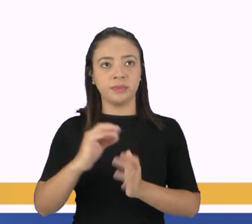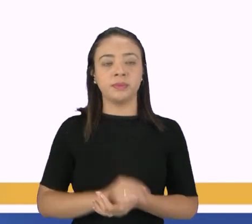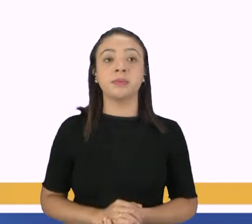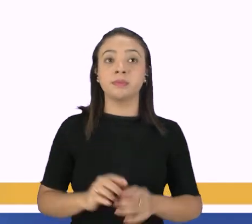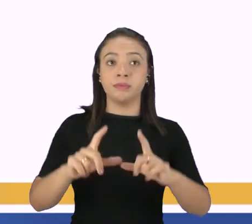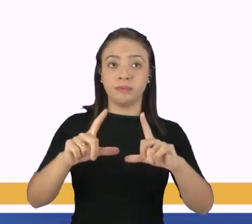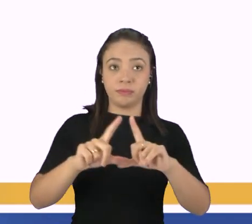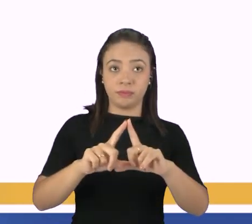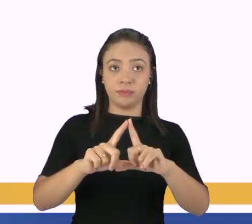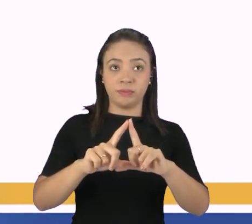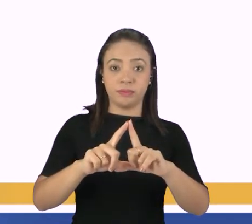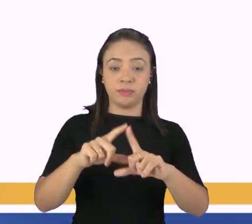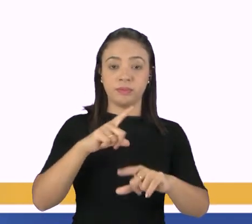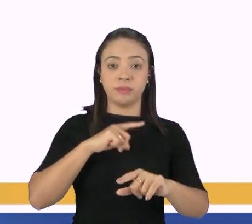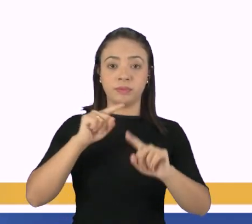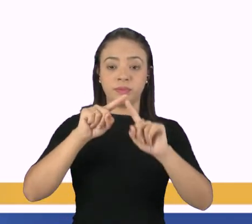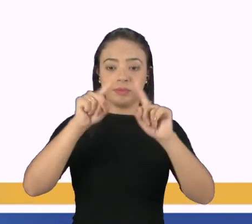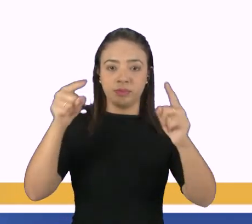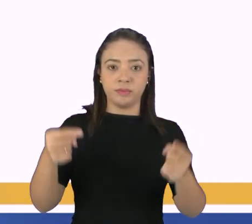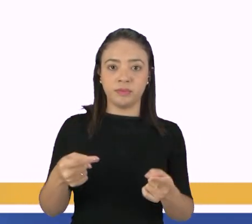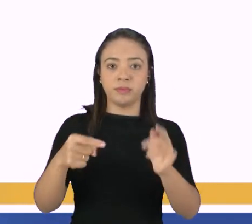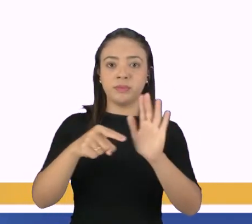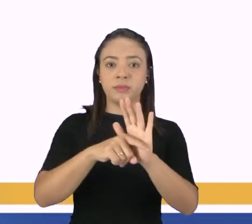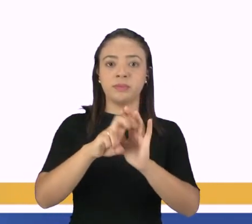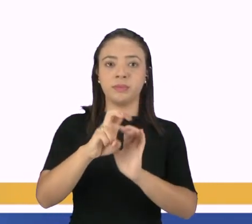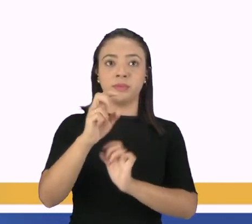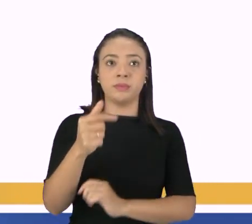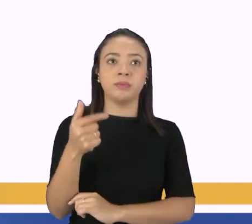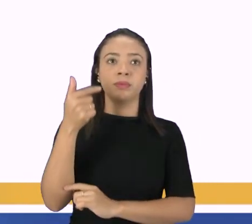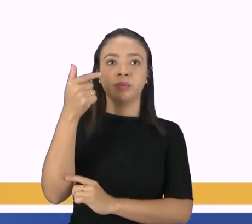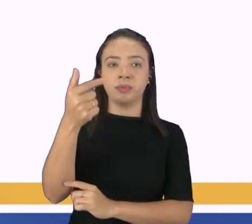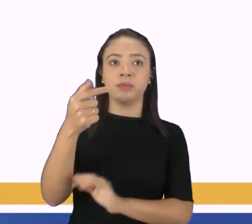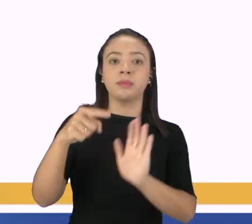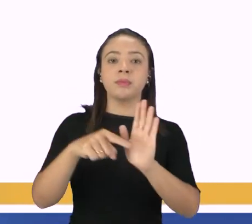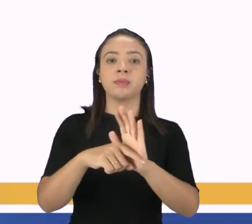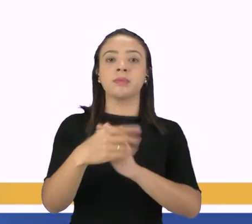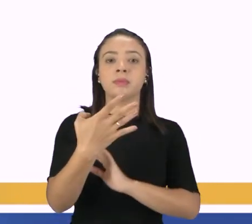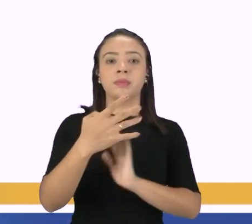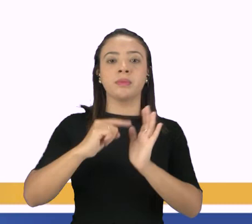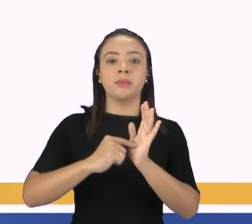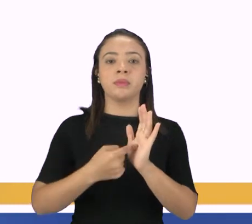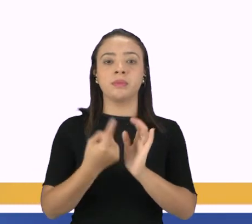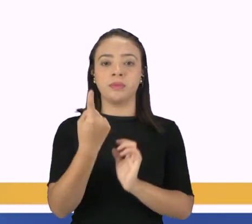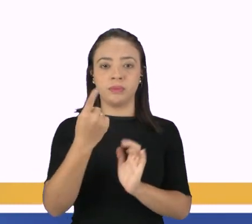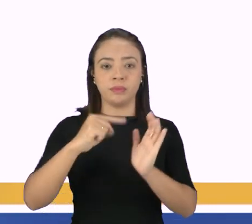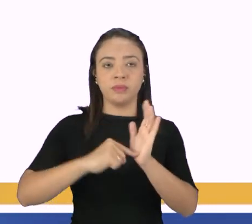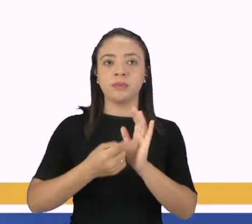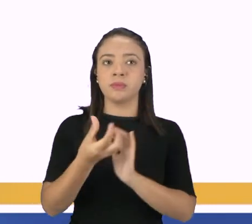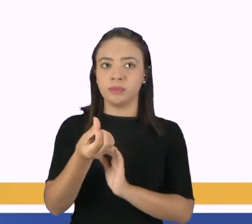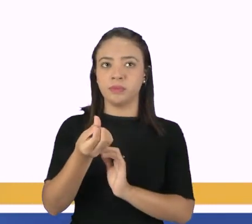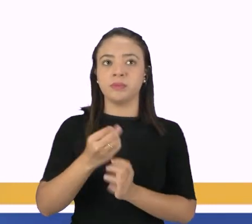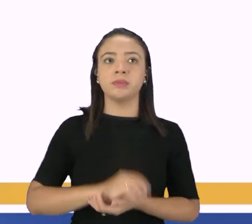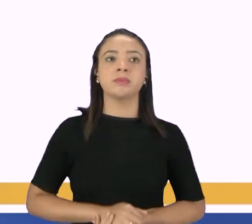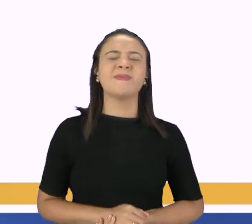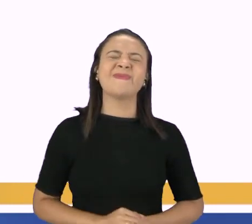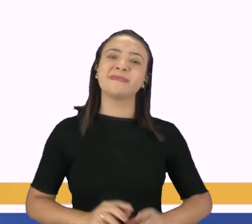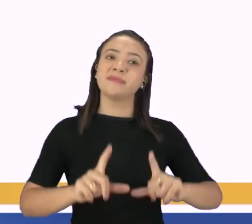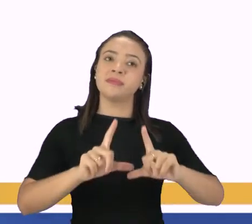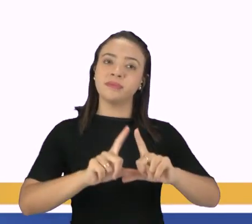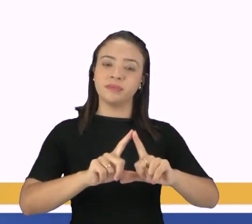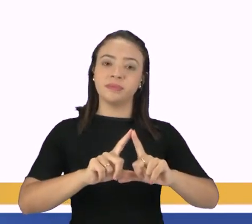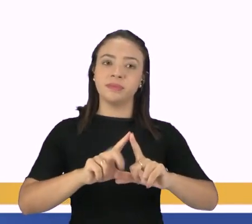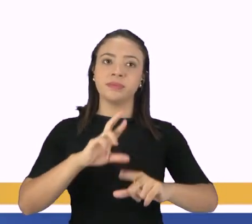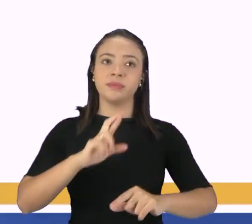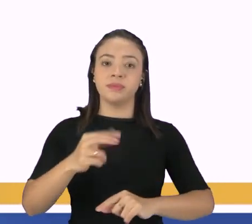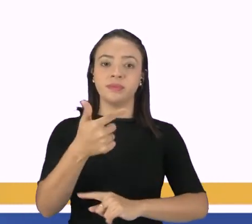a menos 5, que é o nosso b², menos 4 vezes a, que é 1, vezes c, que é 6. Então, delta é igual a